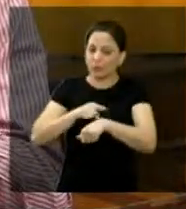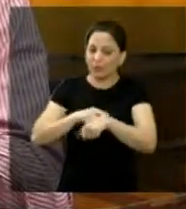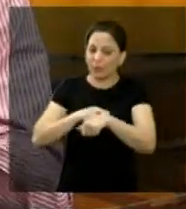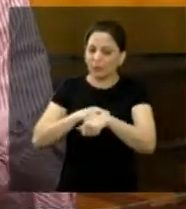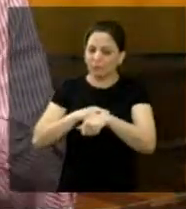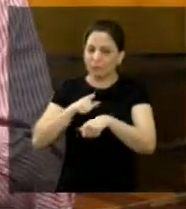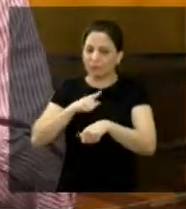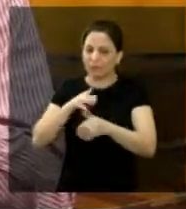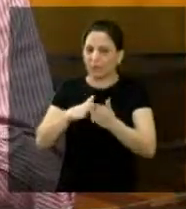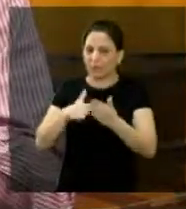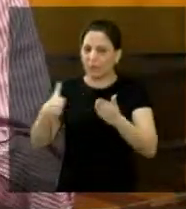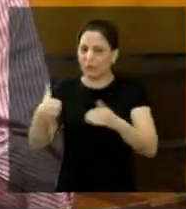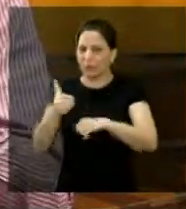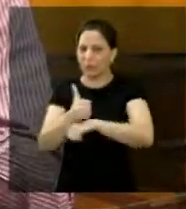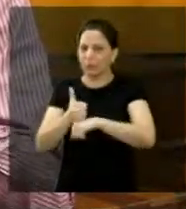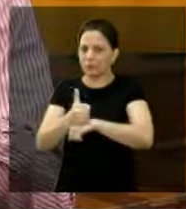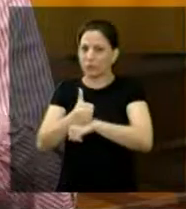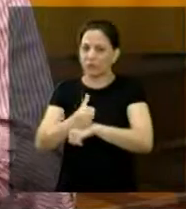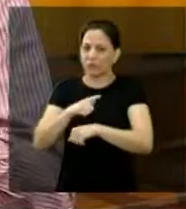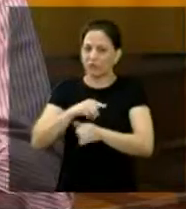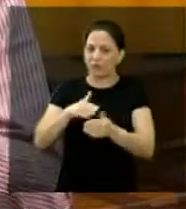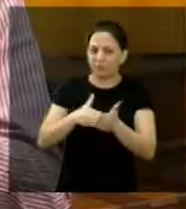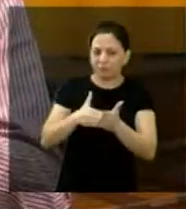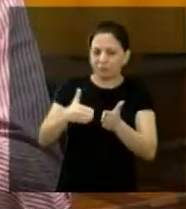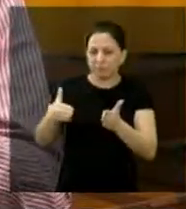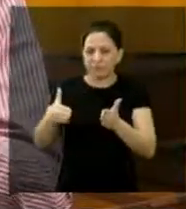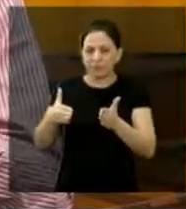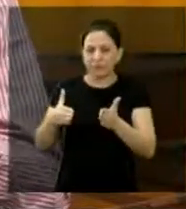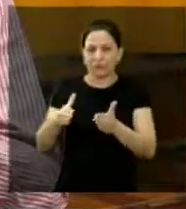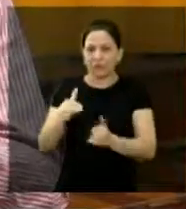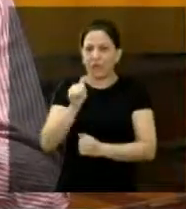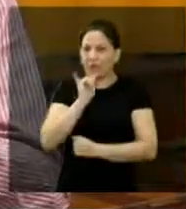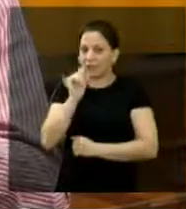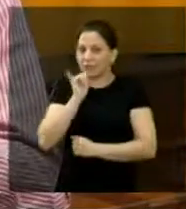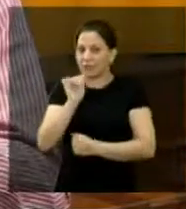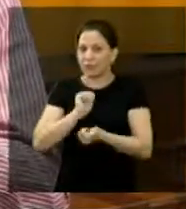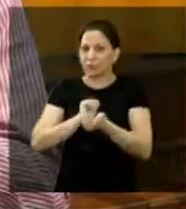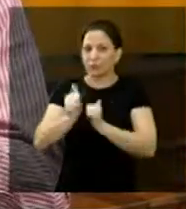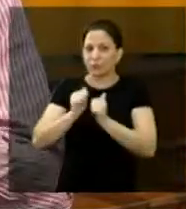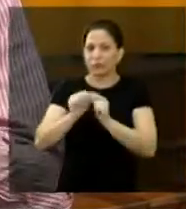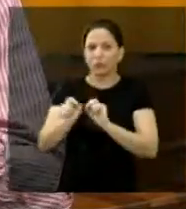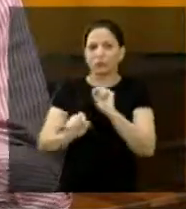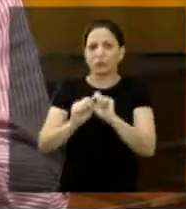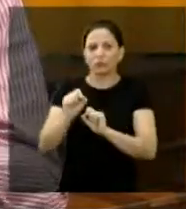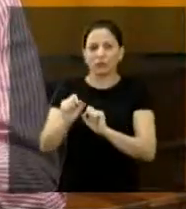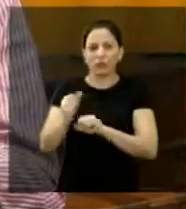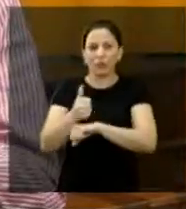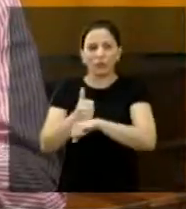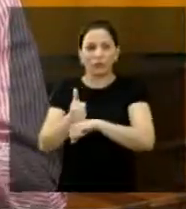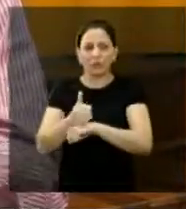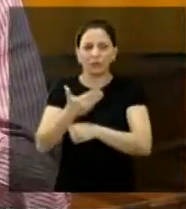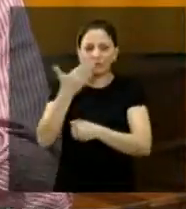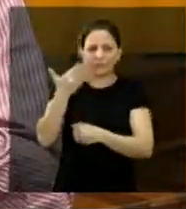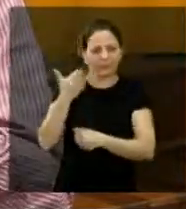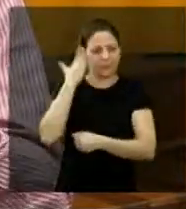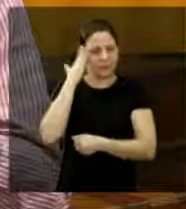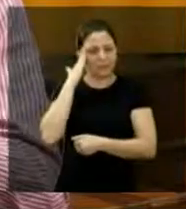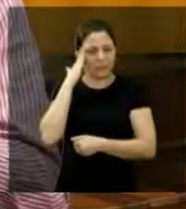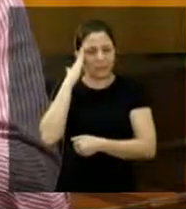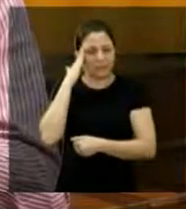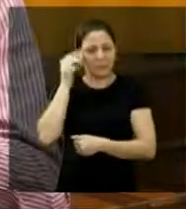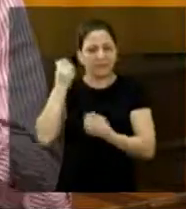né? Profissionalmente falando. A narração esportiva, e você sabe disso, porque é um ótimo profissional, exige